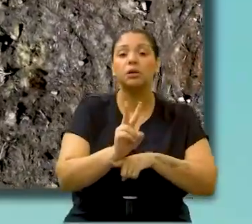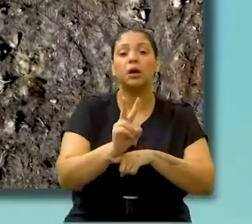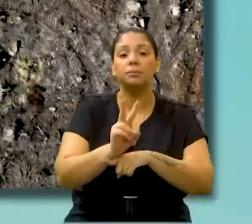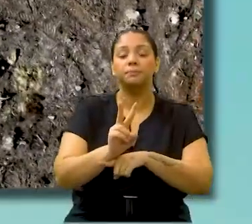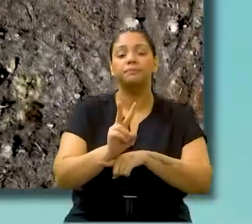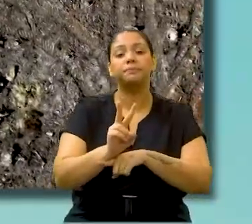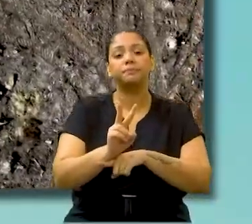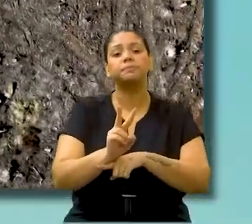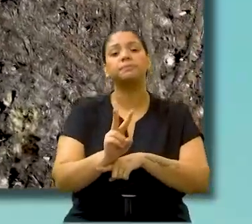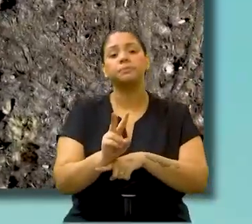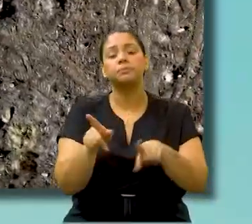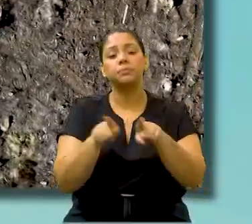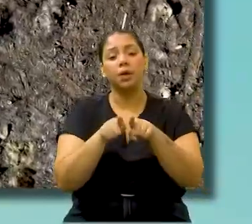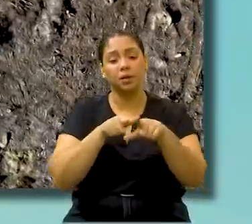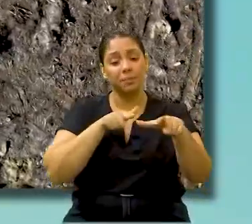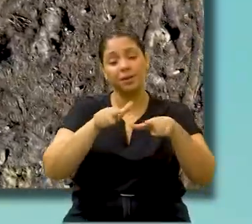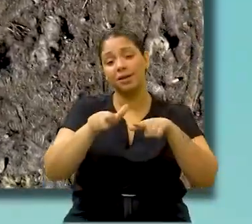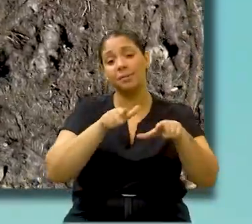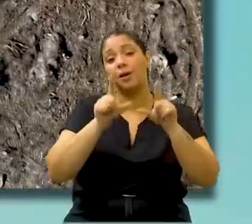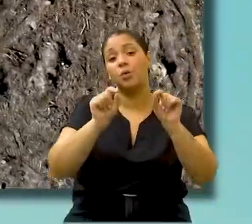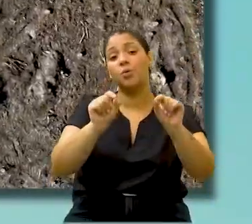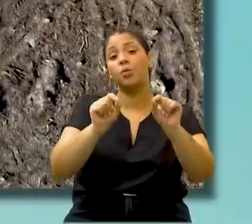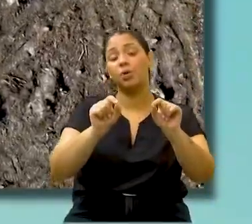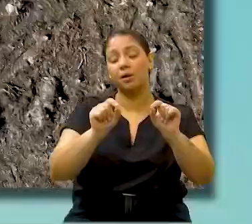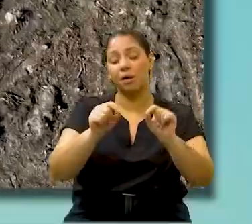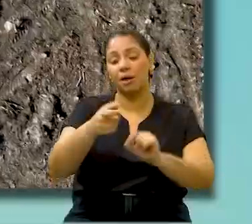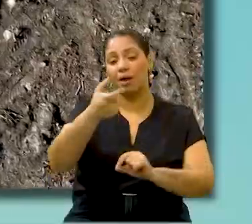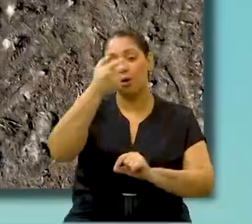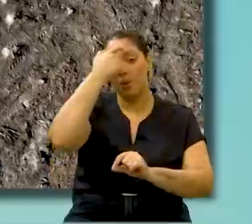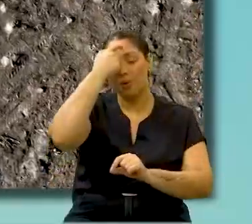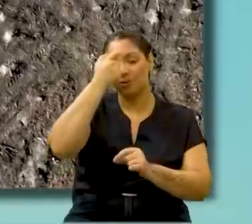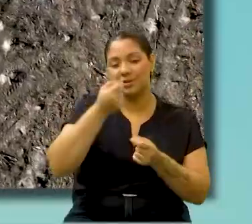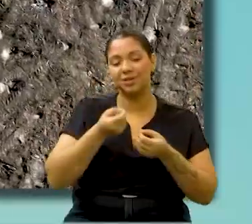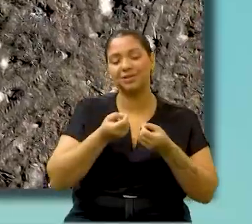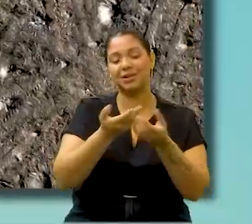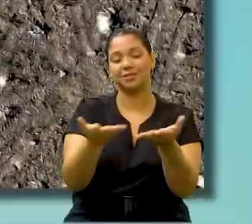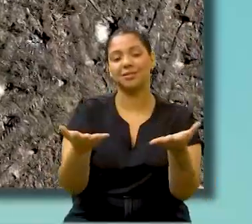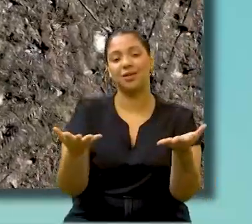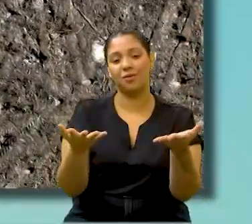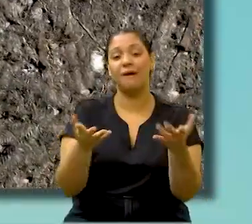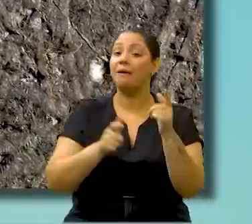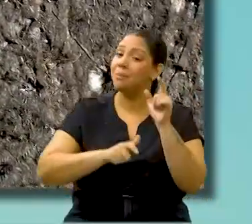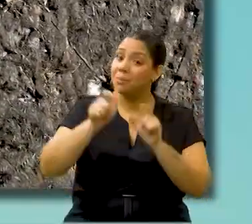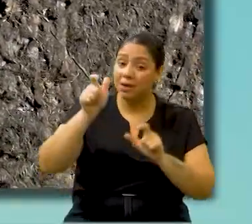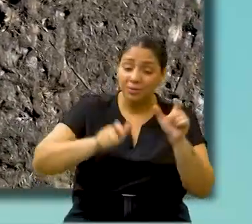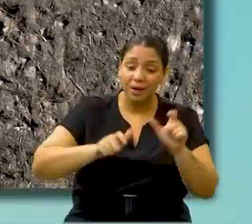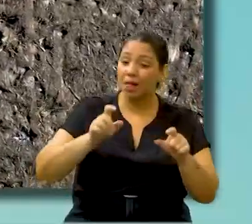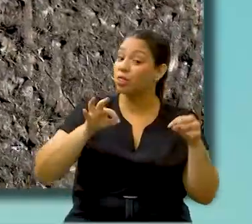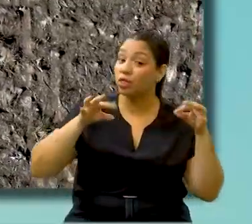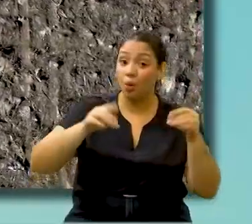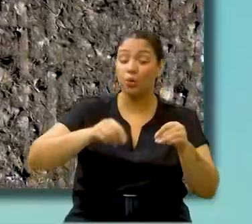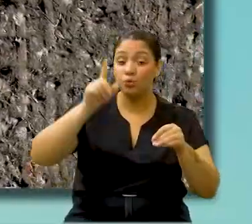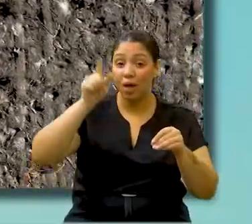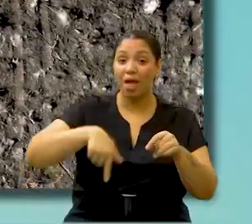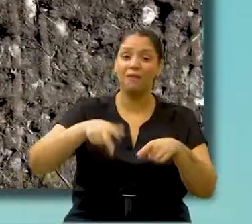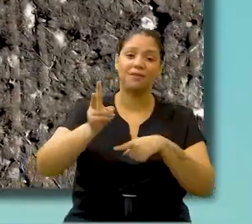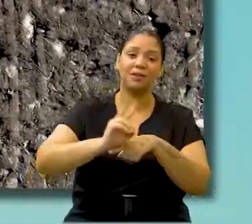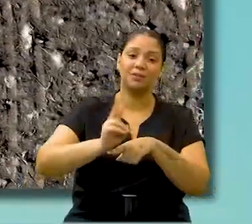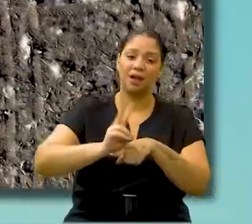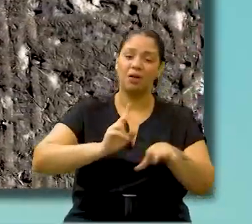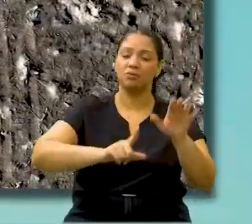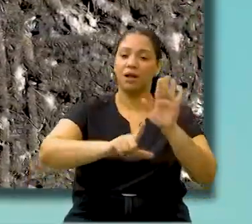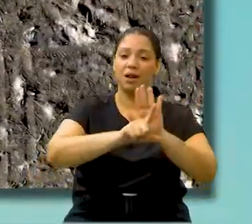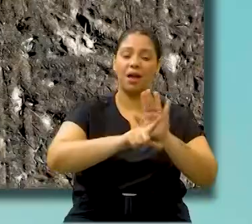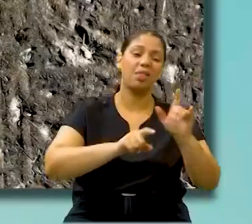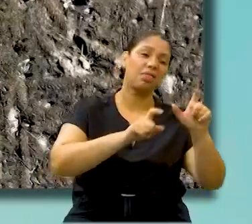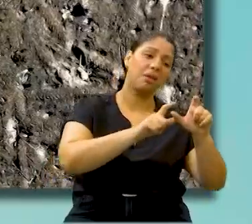fiscalizar, e você trabalhar também a questão daí, a conscientização, para que todos sejam fiscais da lei.